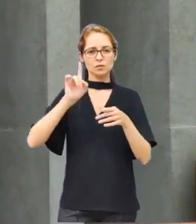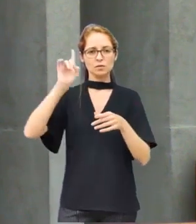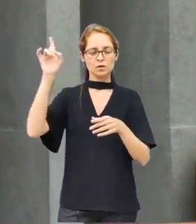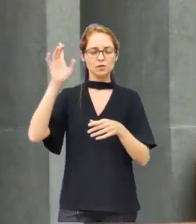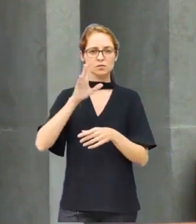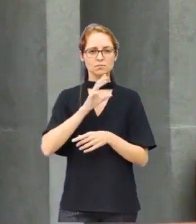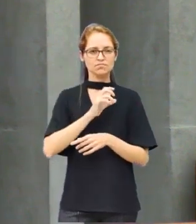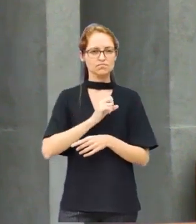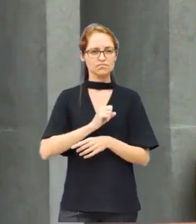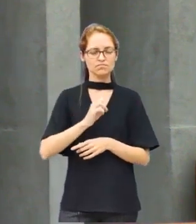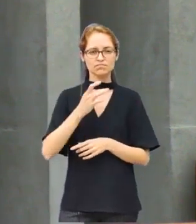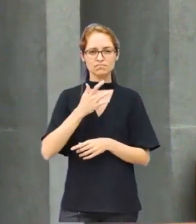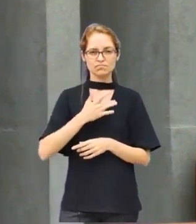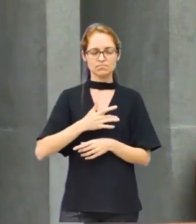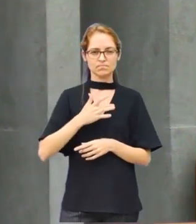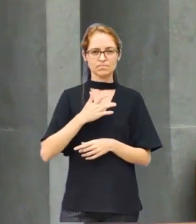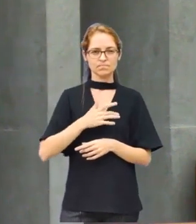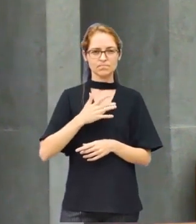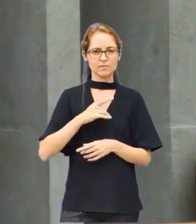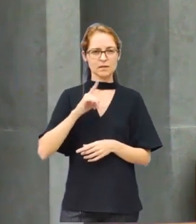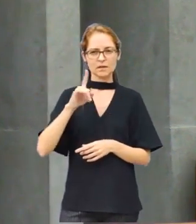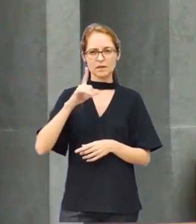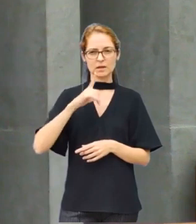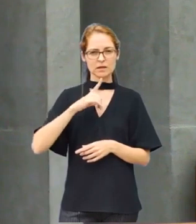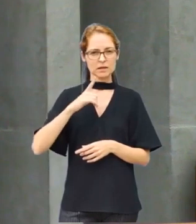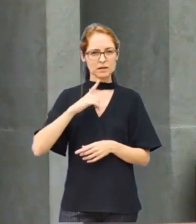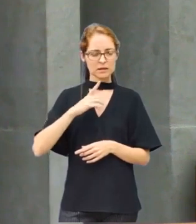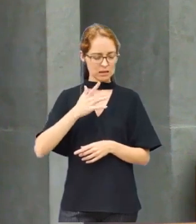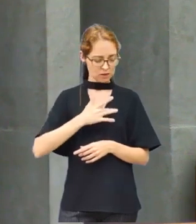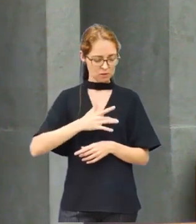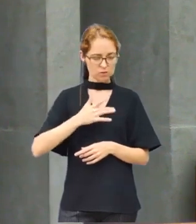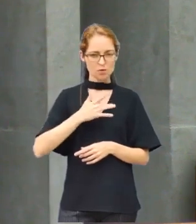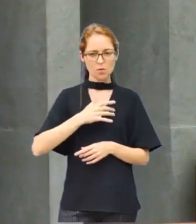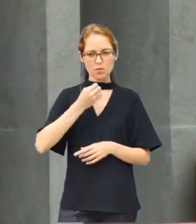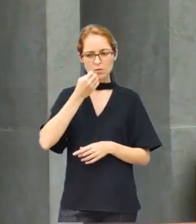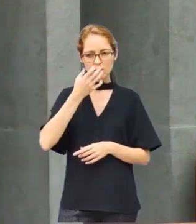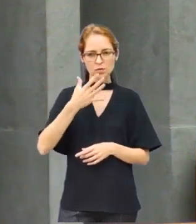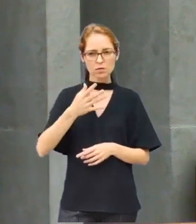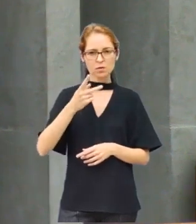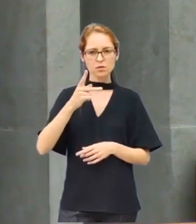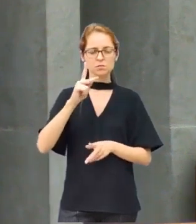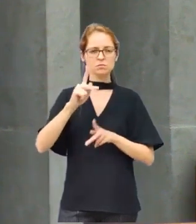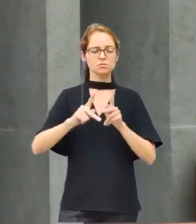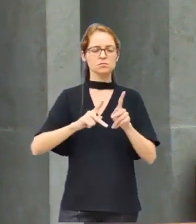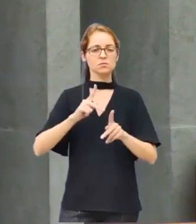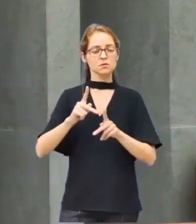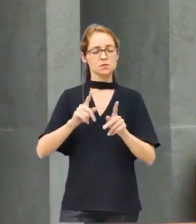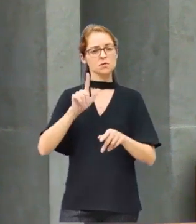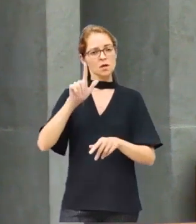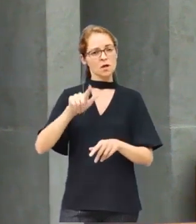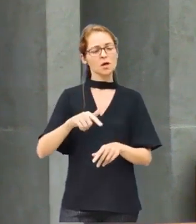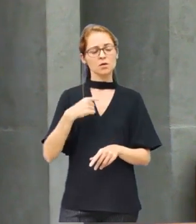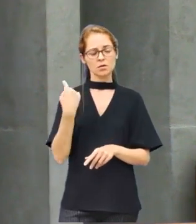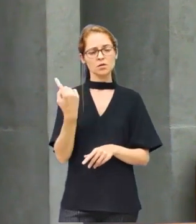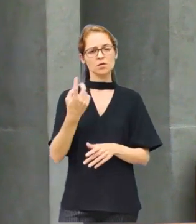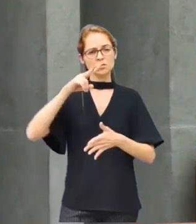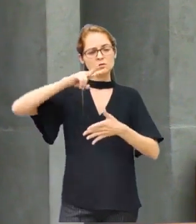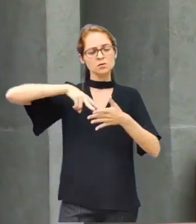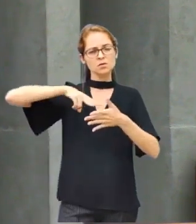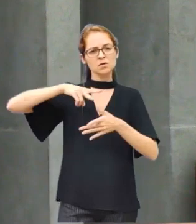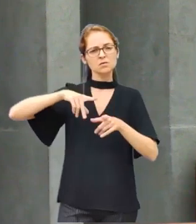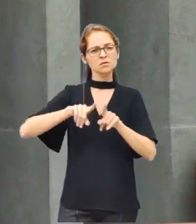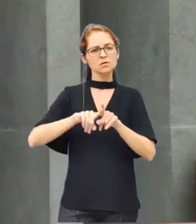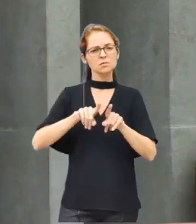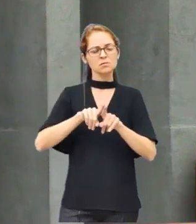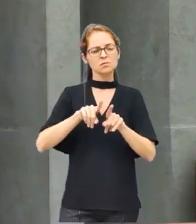amoroso, misericordioso, que tem compaixão do seu povo. É o que nós lemos e cantamos aqui até agora, um